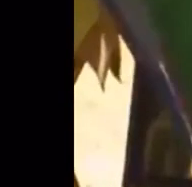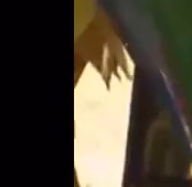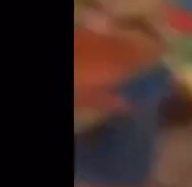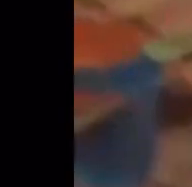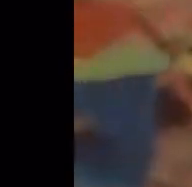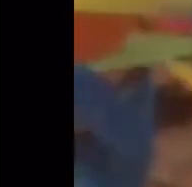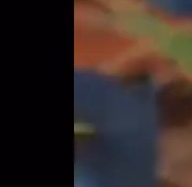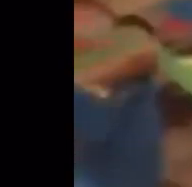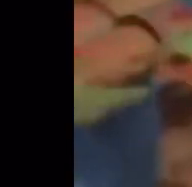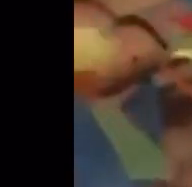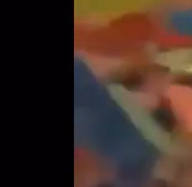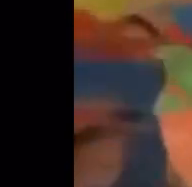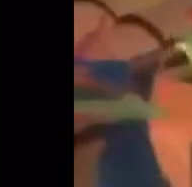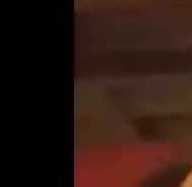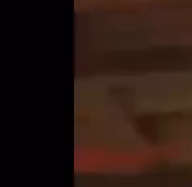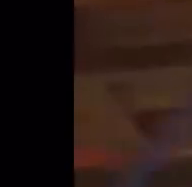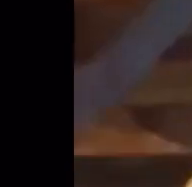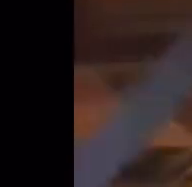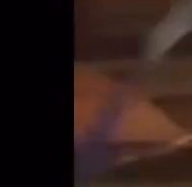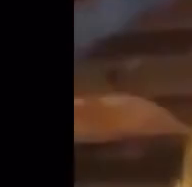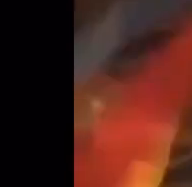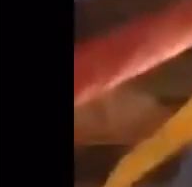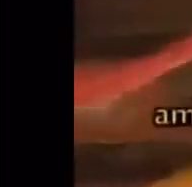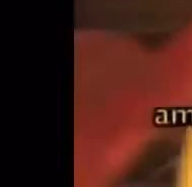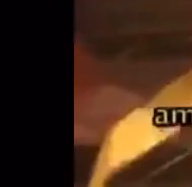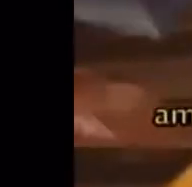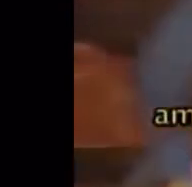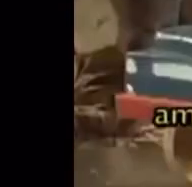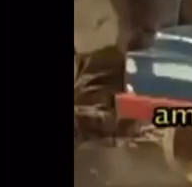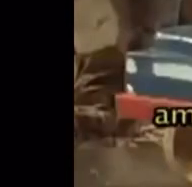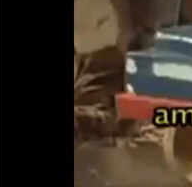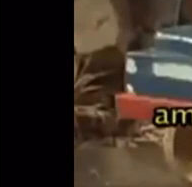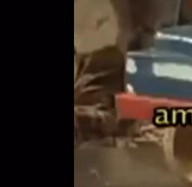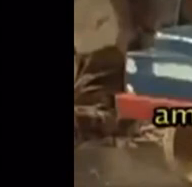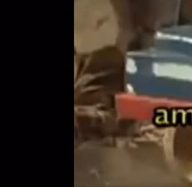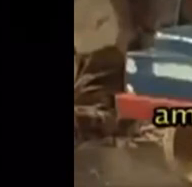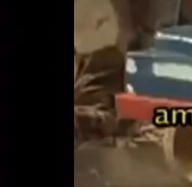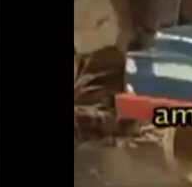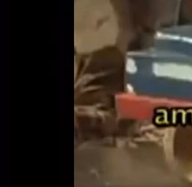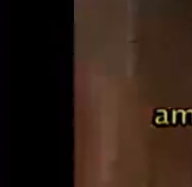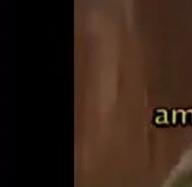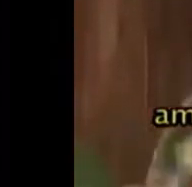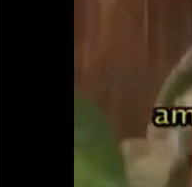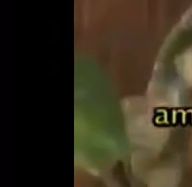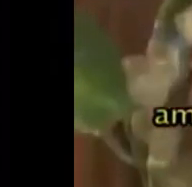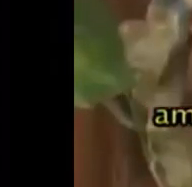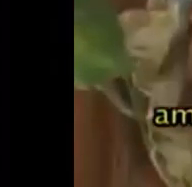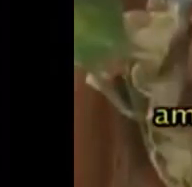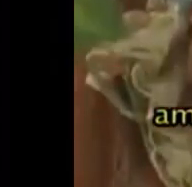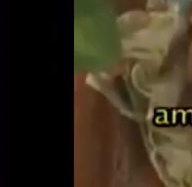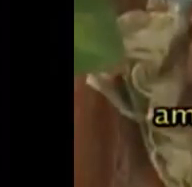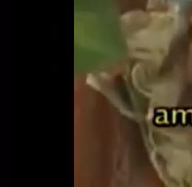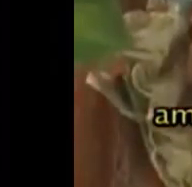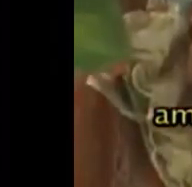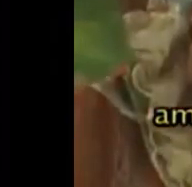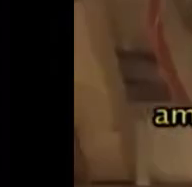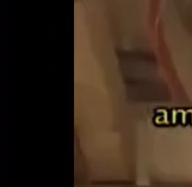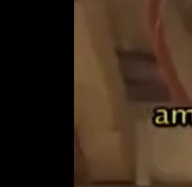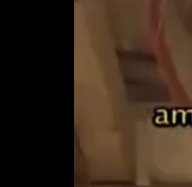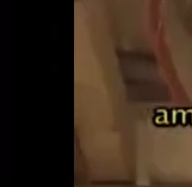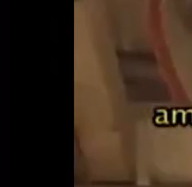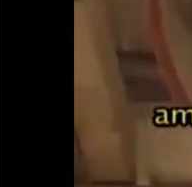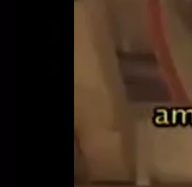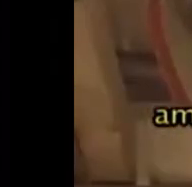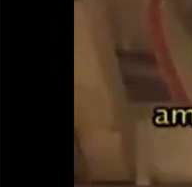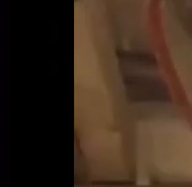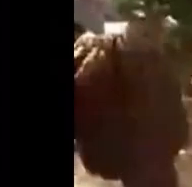nosso Cariri, entendeu? Onde suas famílias podiam juntar os parentes, amigos e ter esse calor humano que você só encontra aqui na Paraíba. Isso aí